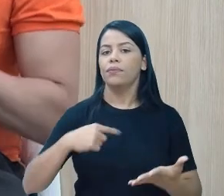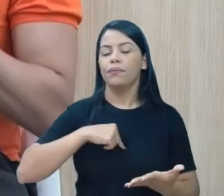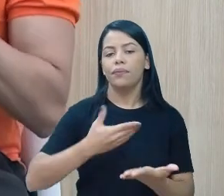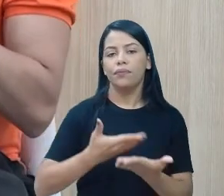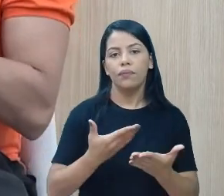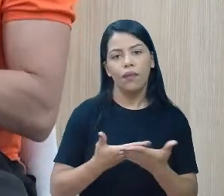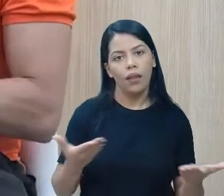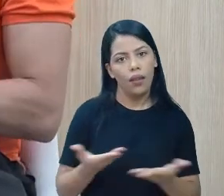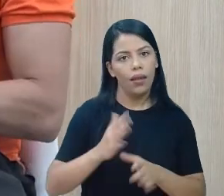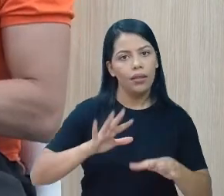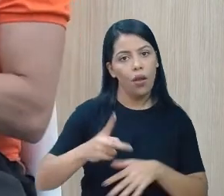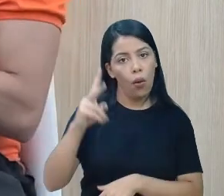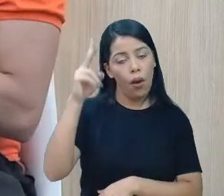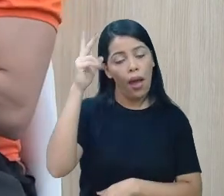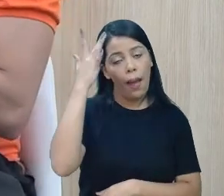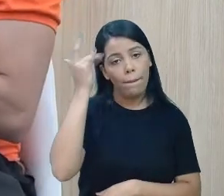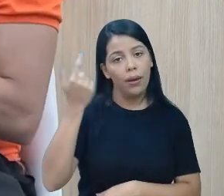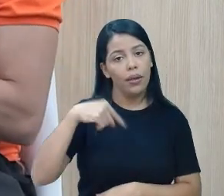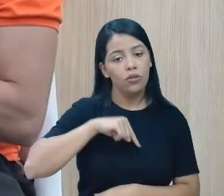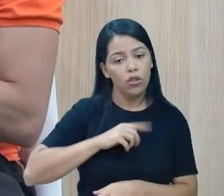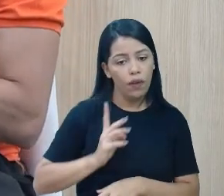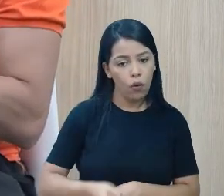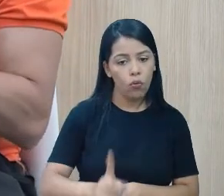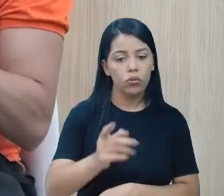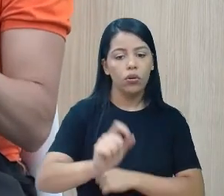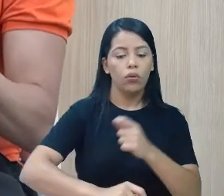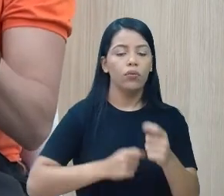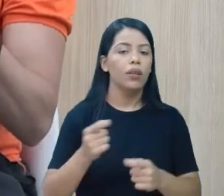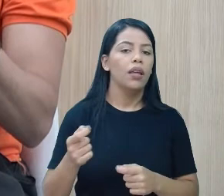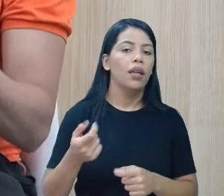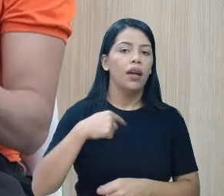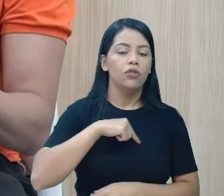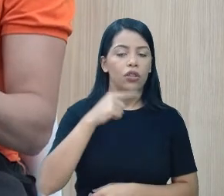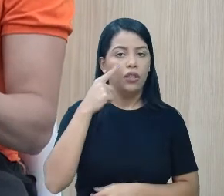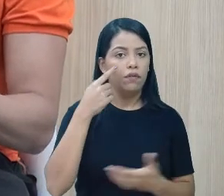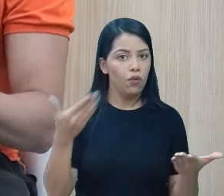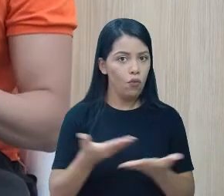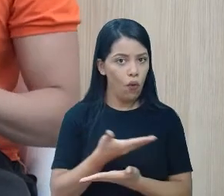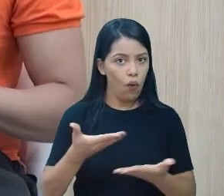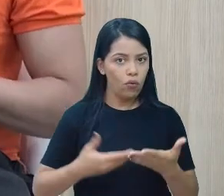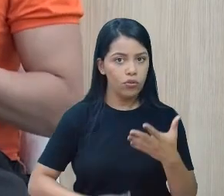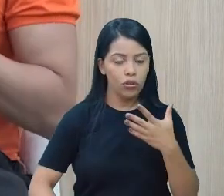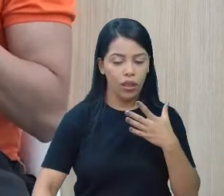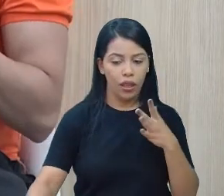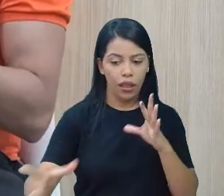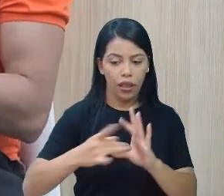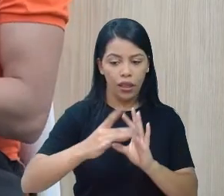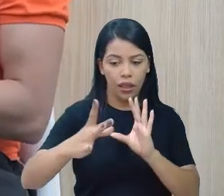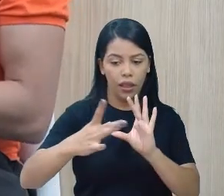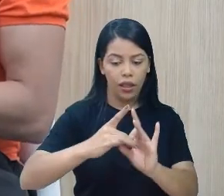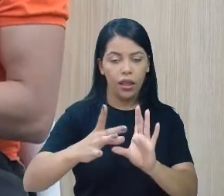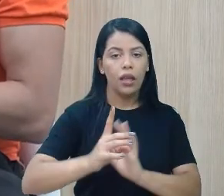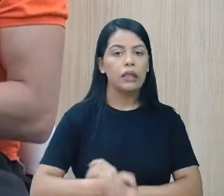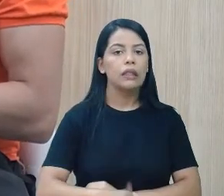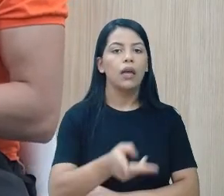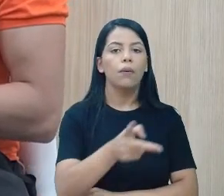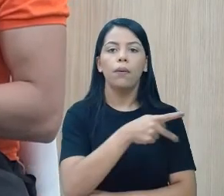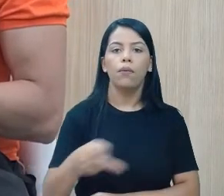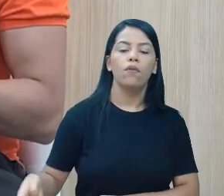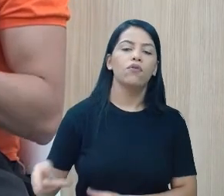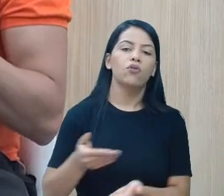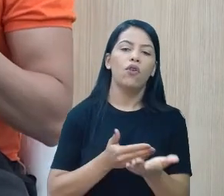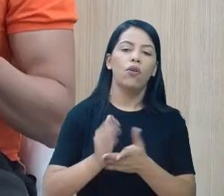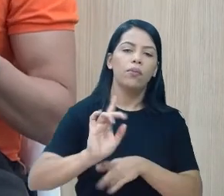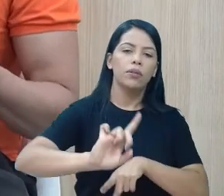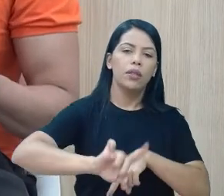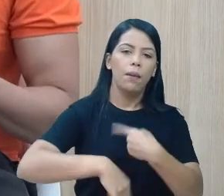hoje, amanhã vamos dar continuidade ao que a gente viu hoje, tá bom? Então, sempre quando o Briane for começar a próxima aula, ela